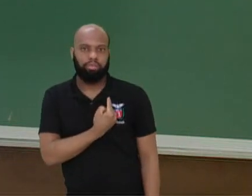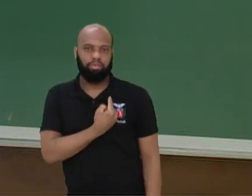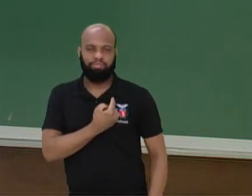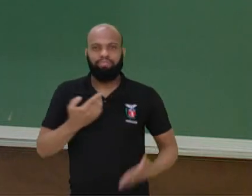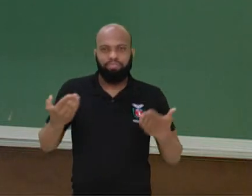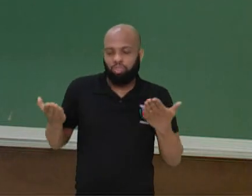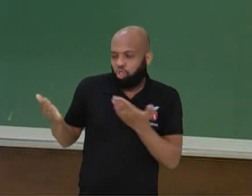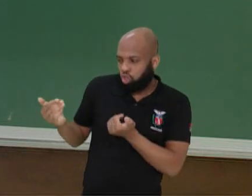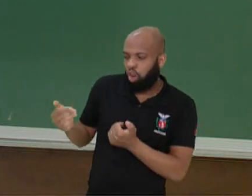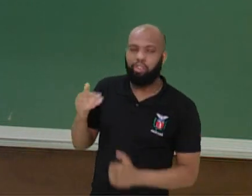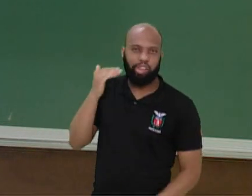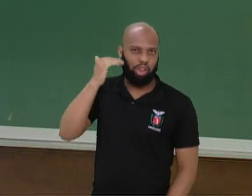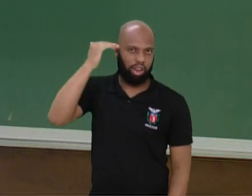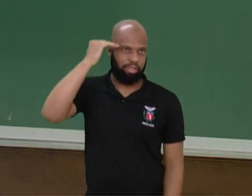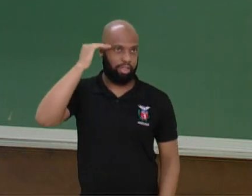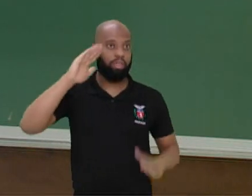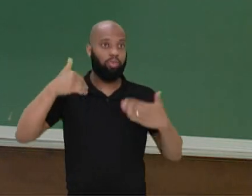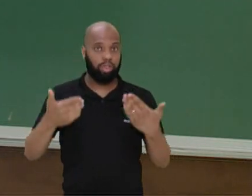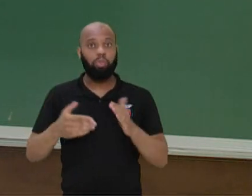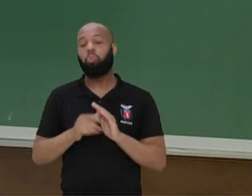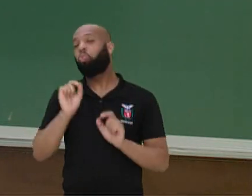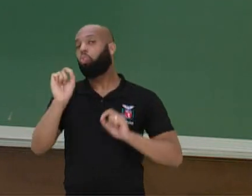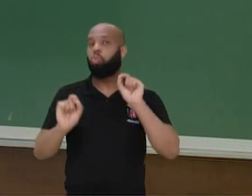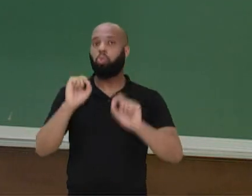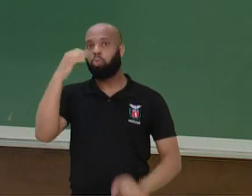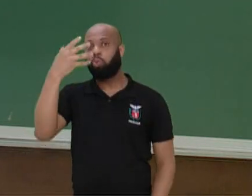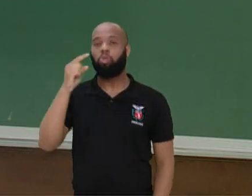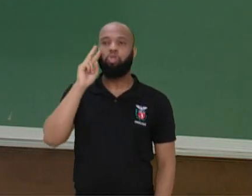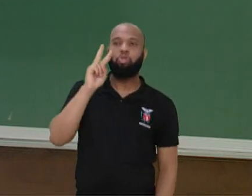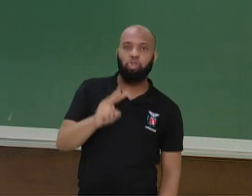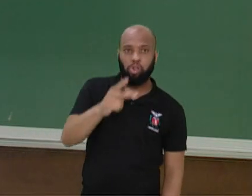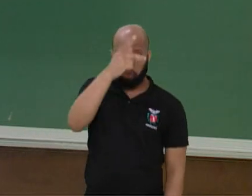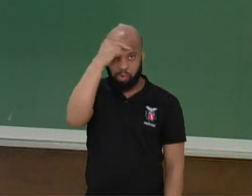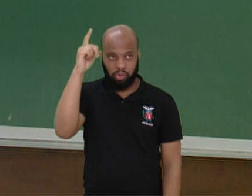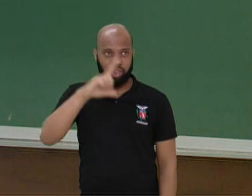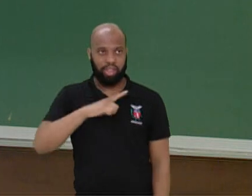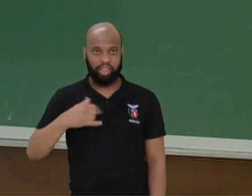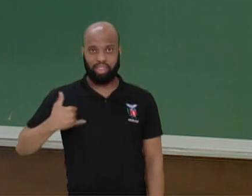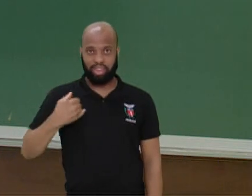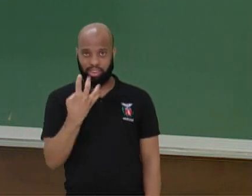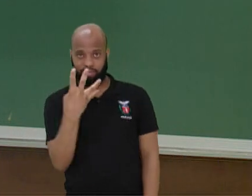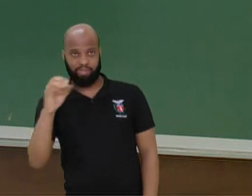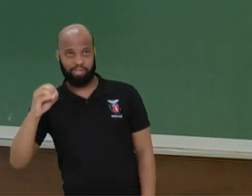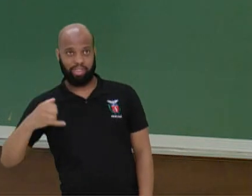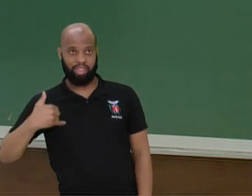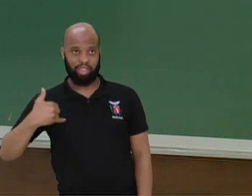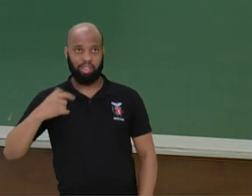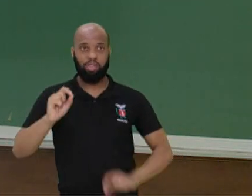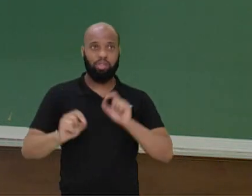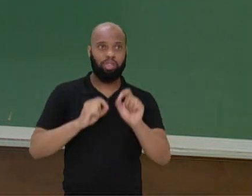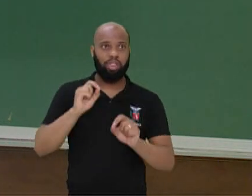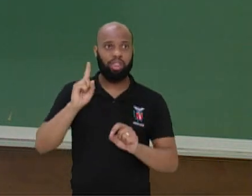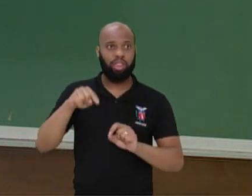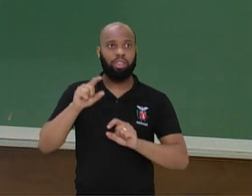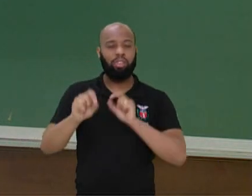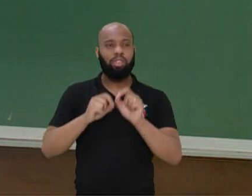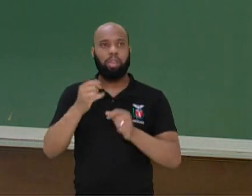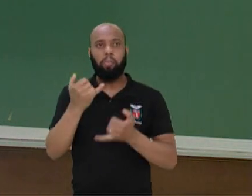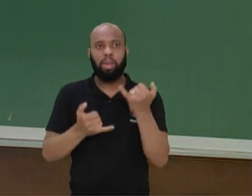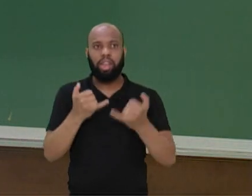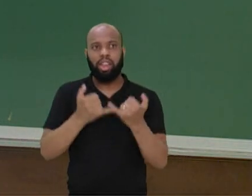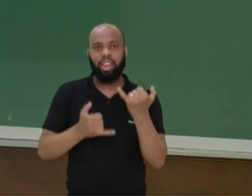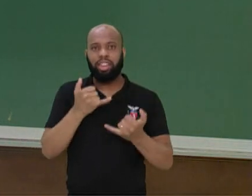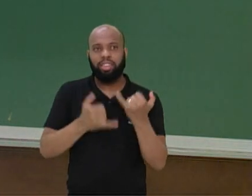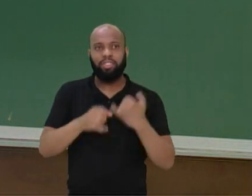mais jovem, adolescente e tal, a gente vê as pessoas de 40 como se elas fossem